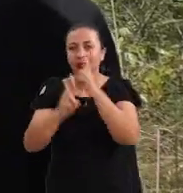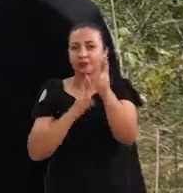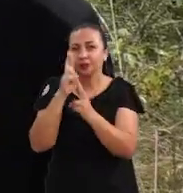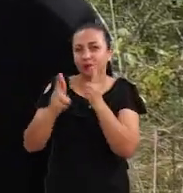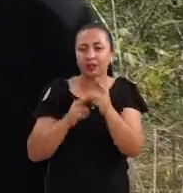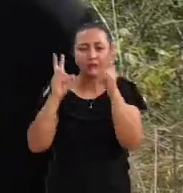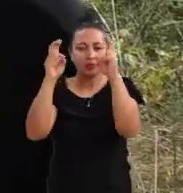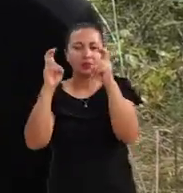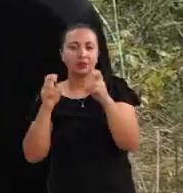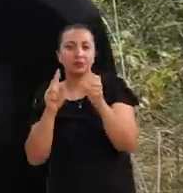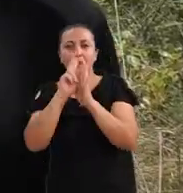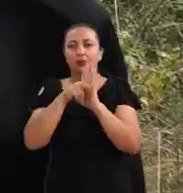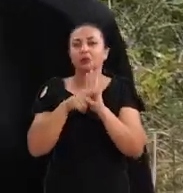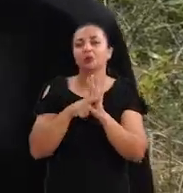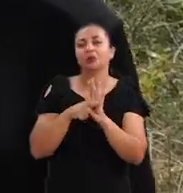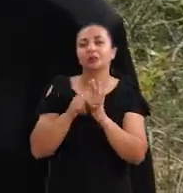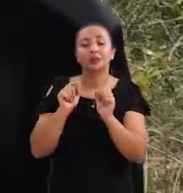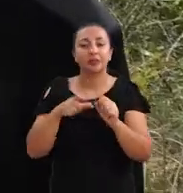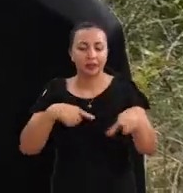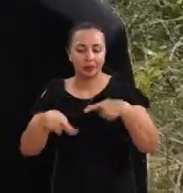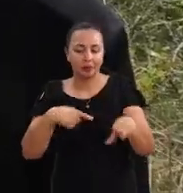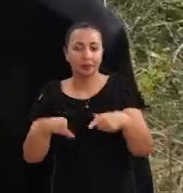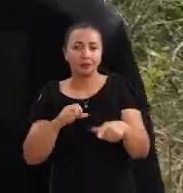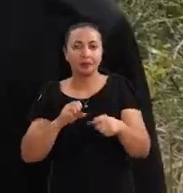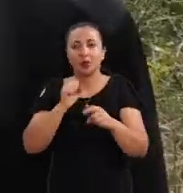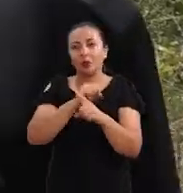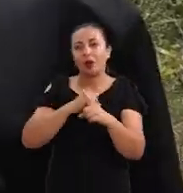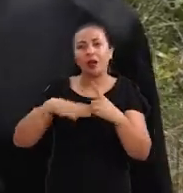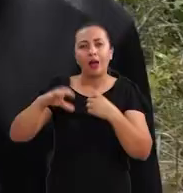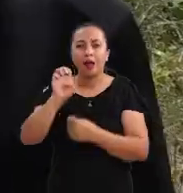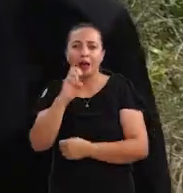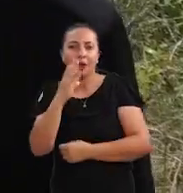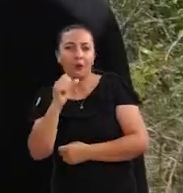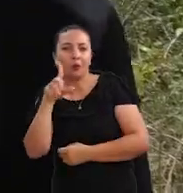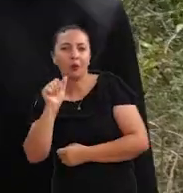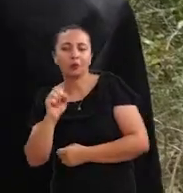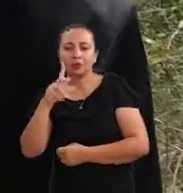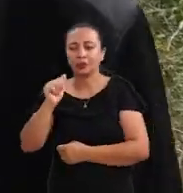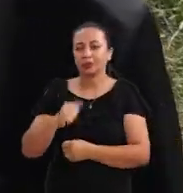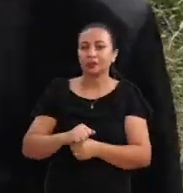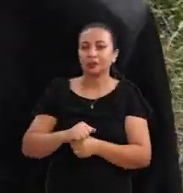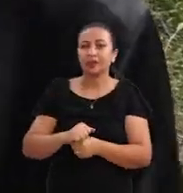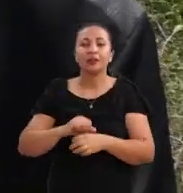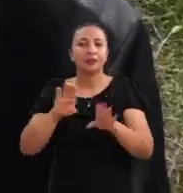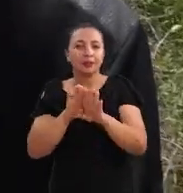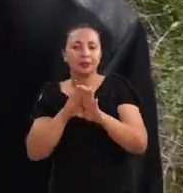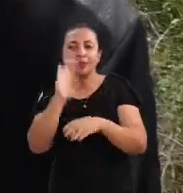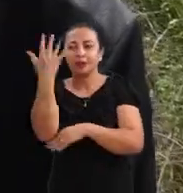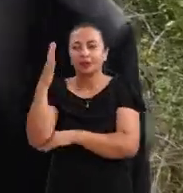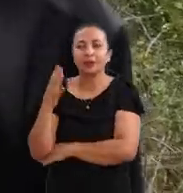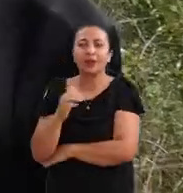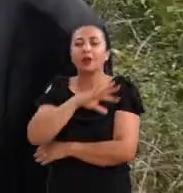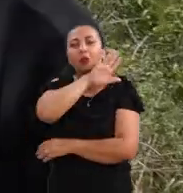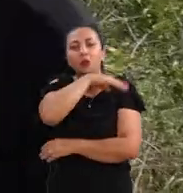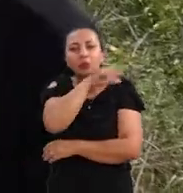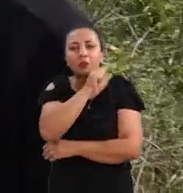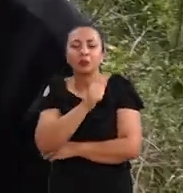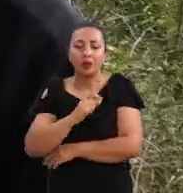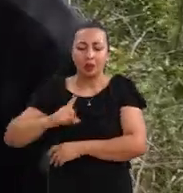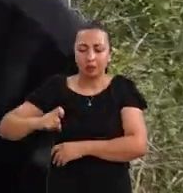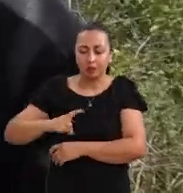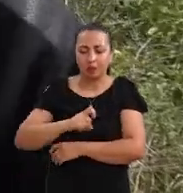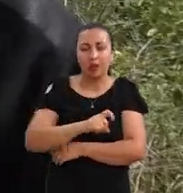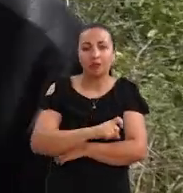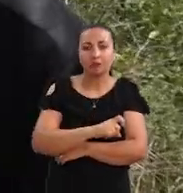atividades relacionadas à temática do projeto, né? Trabalhando com ecologia, inventariamento da fauna local, né? Da herpetofauna,